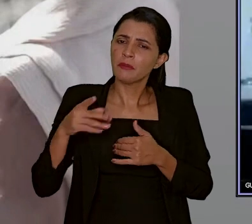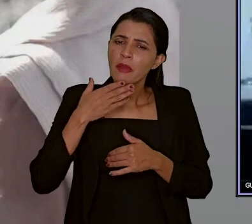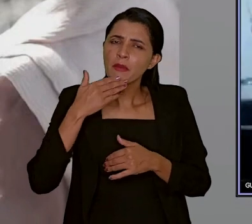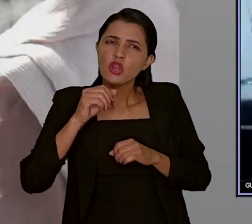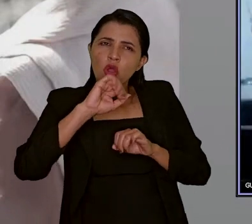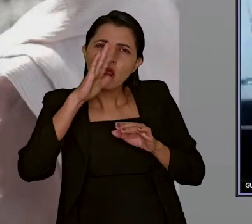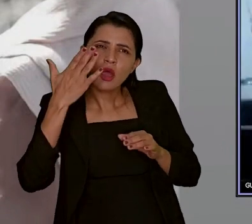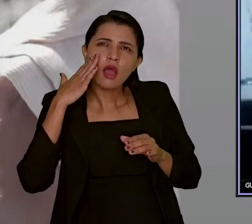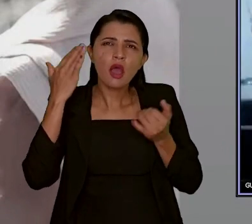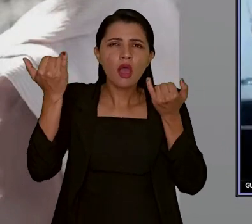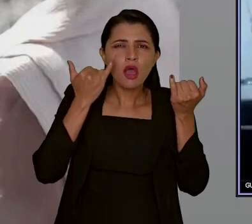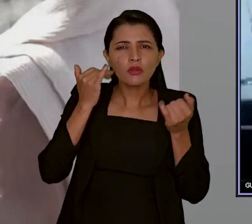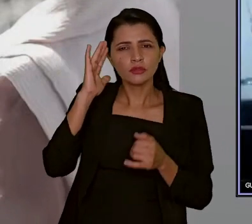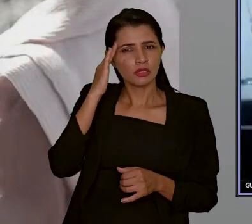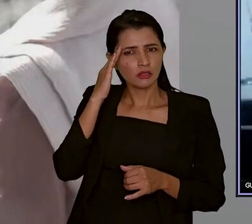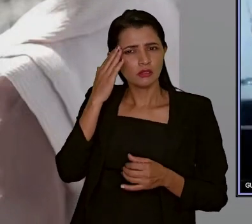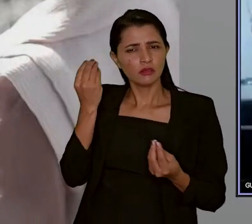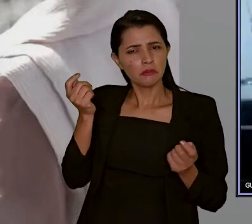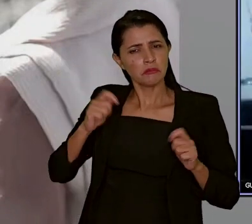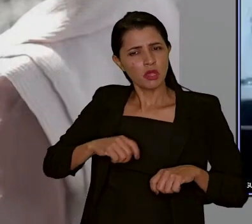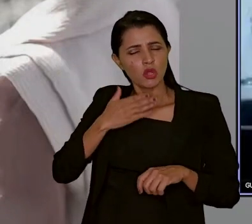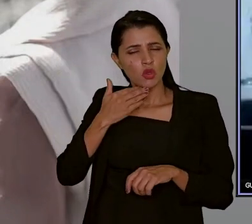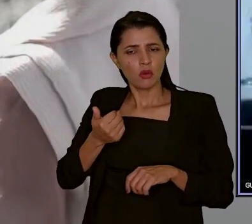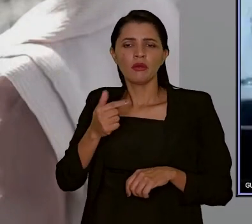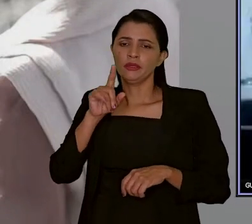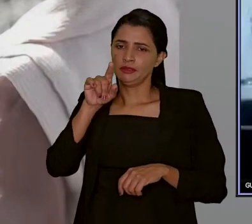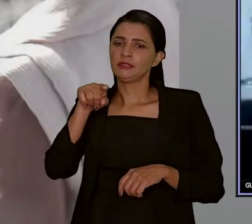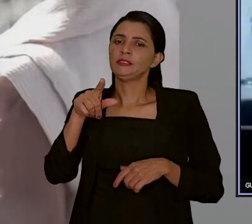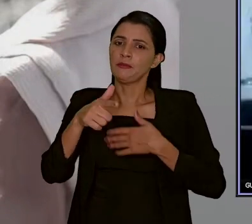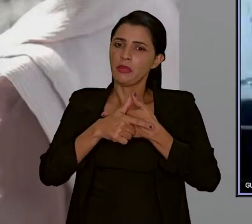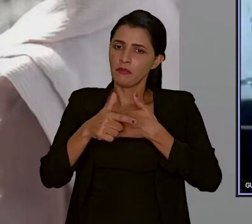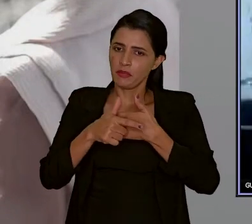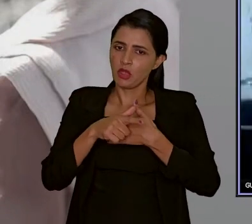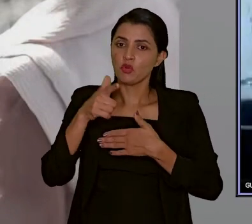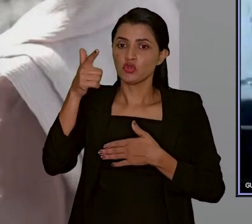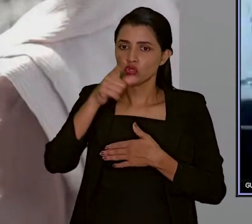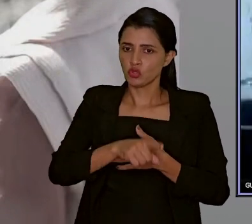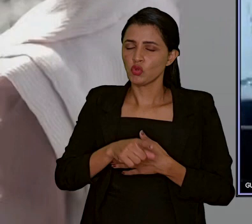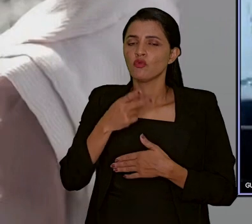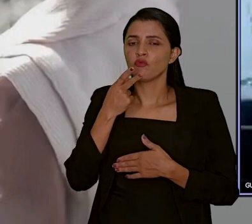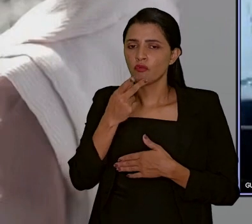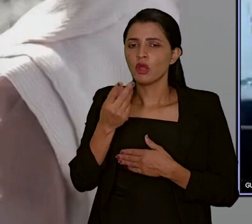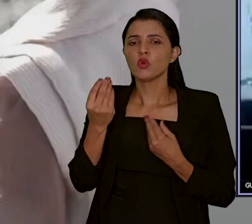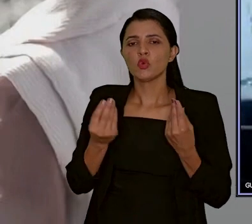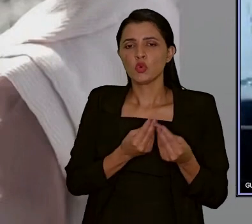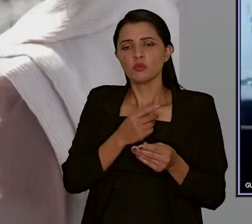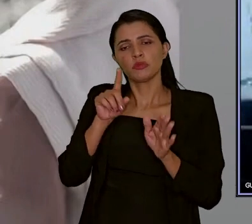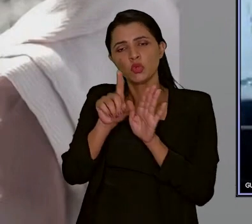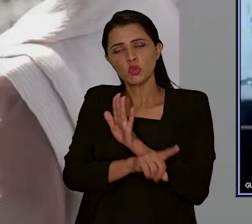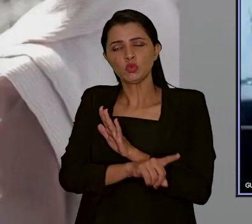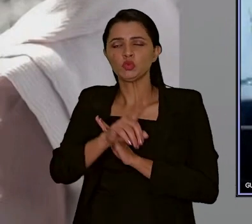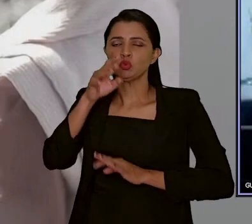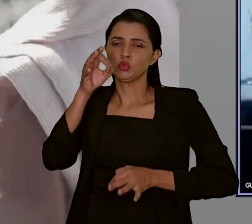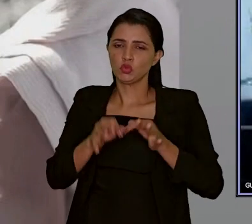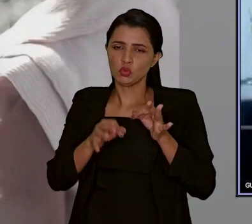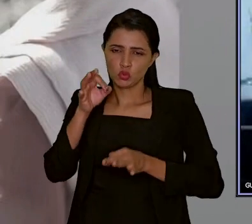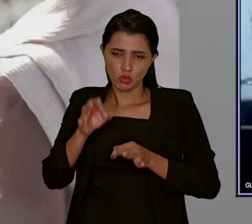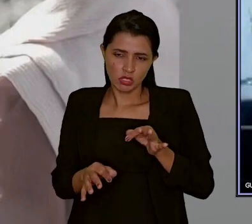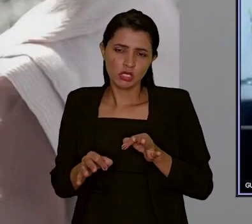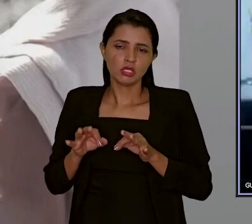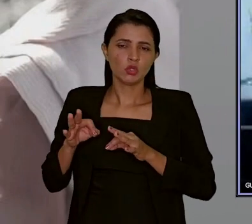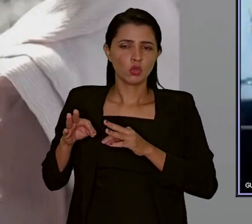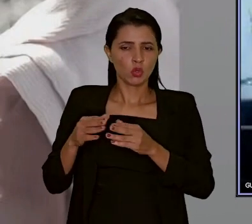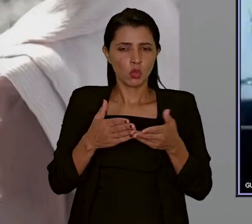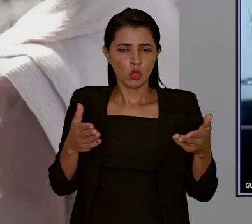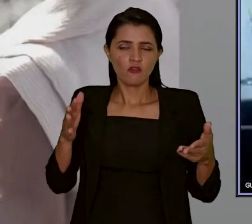melhor ter condições? Sem dúvida, esse papel, e aí eu, de novo, concito os juízes, né, e juízes federais